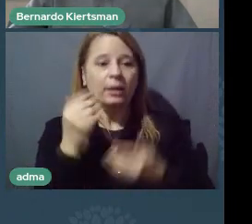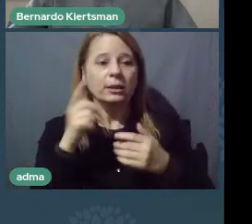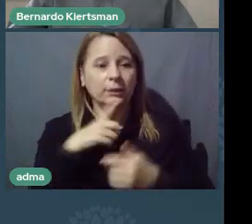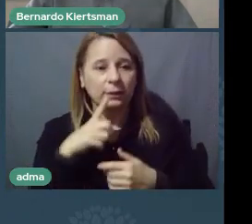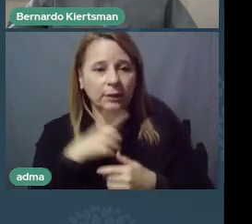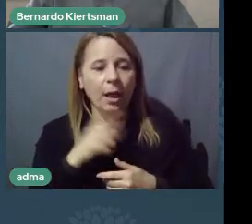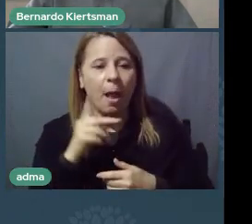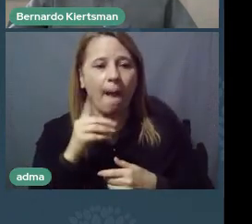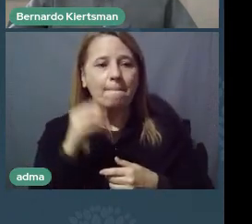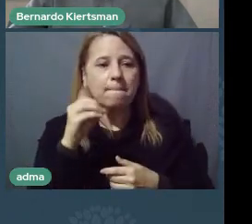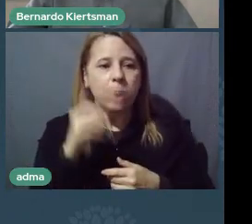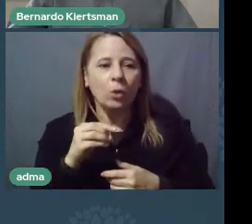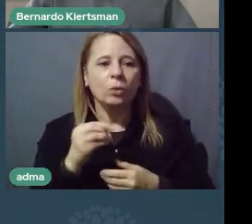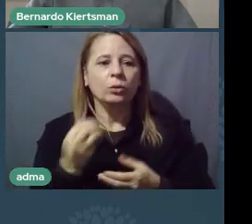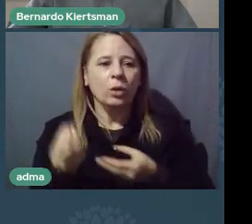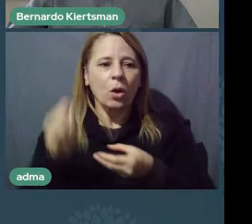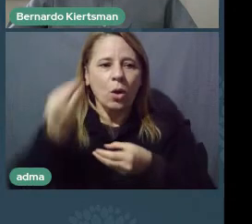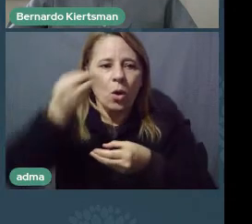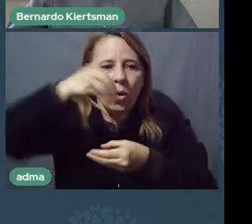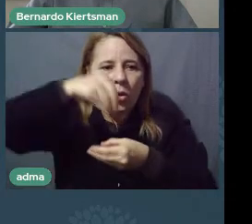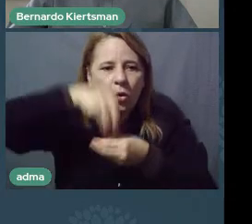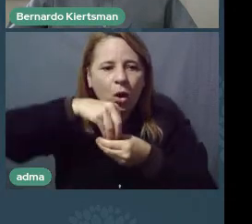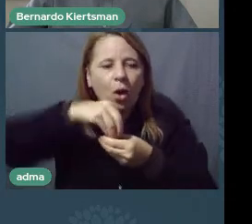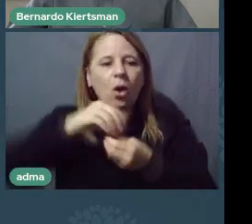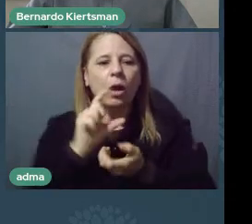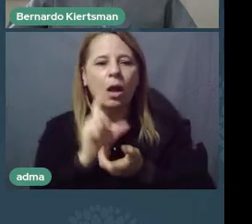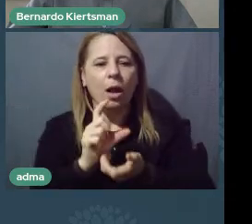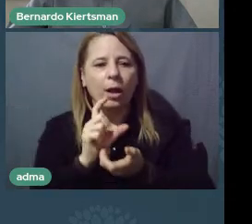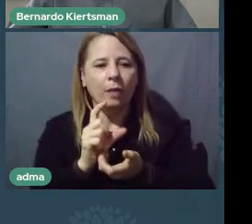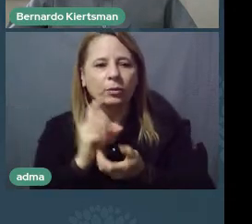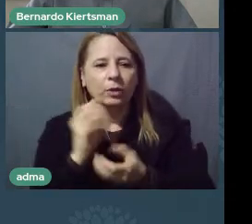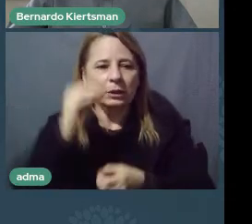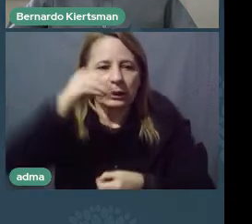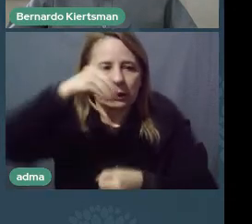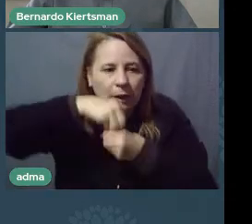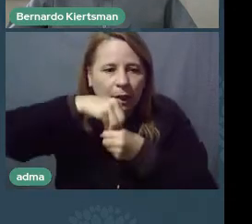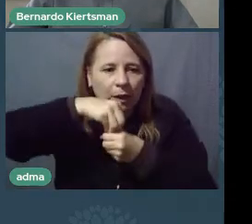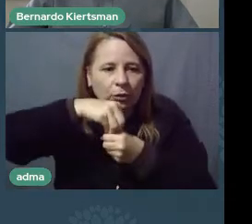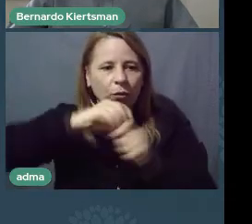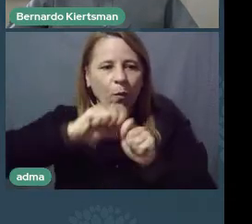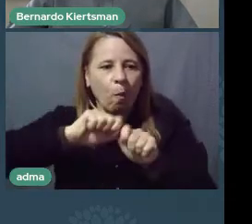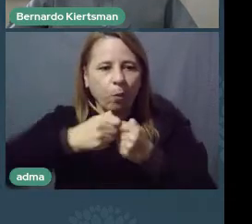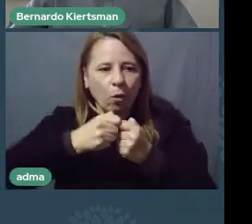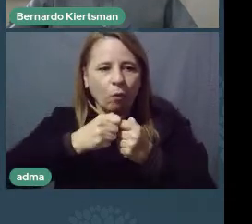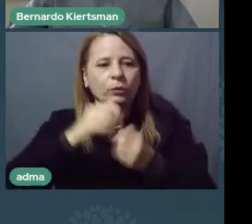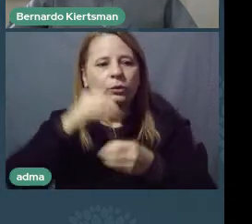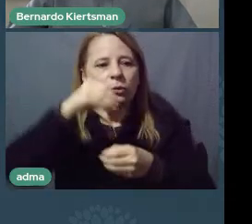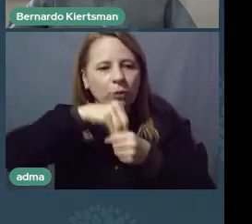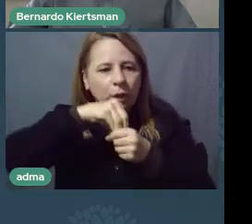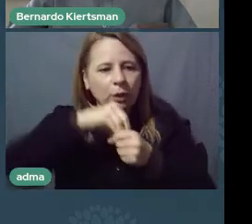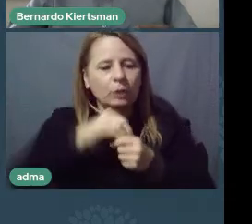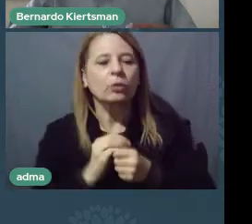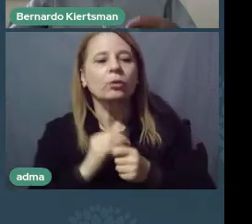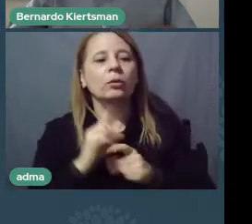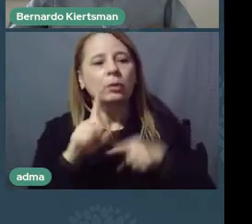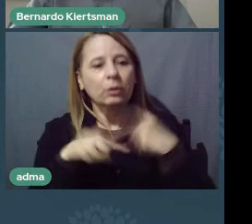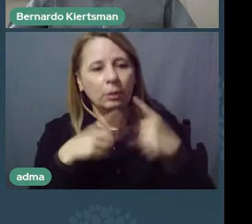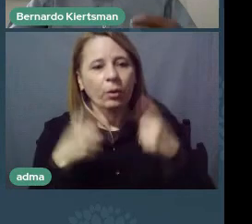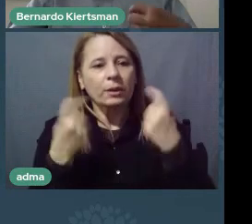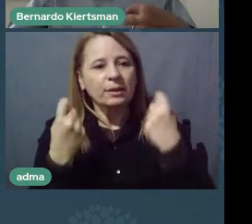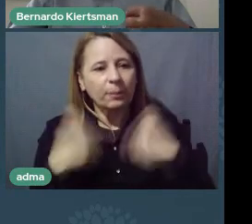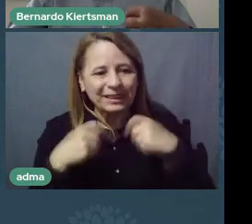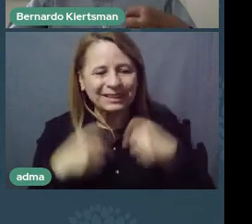pó, onde você coloca a cápsula aqui dentro, rompe a cápsula, e aí você precisa ter